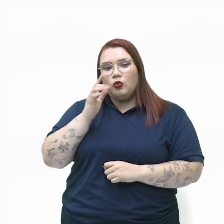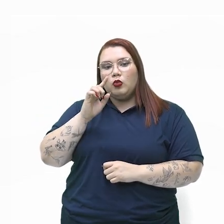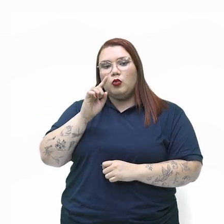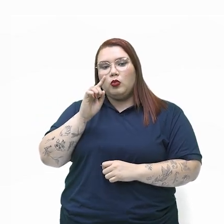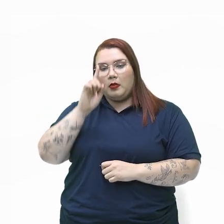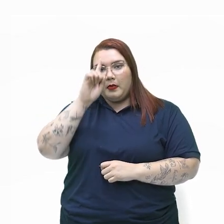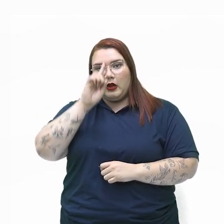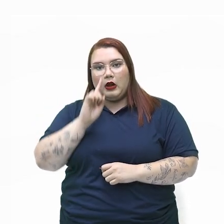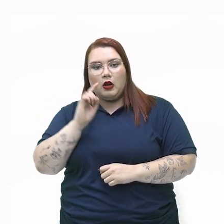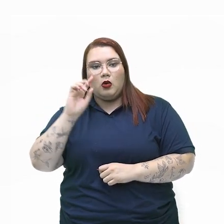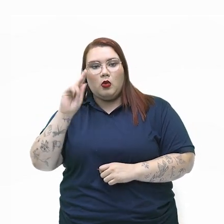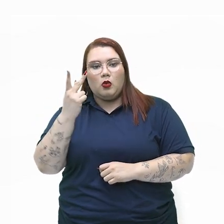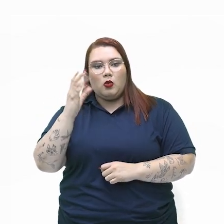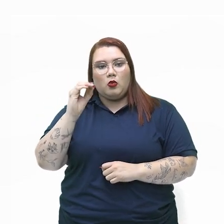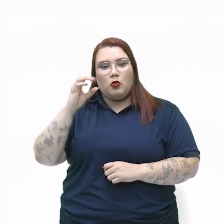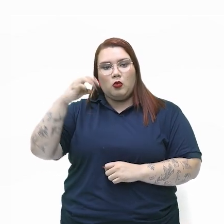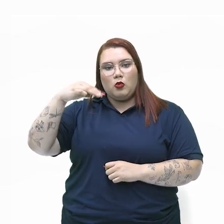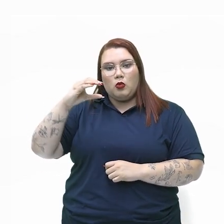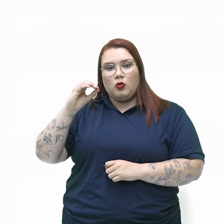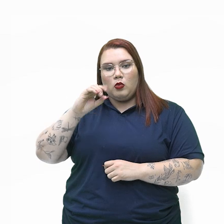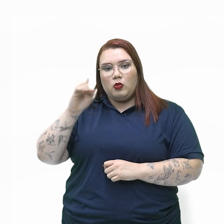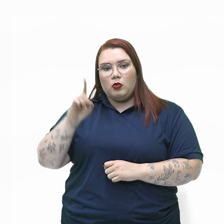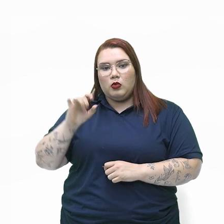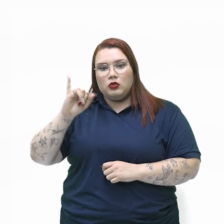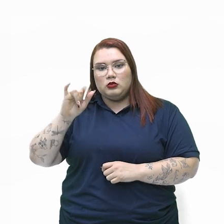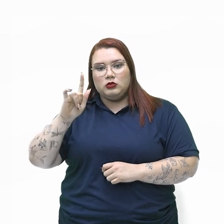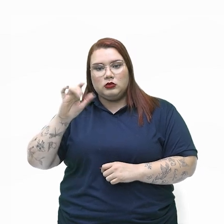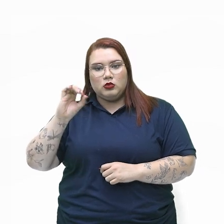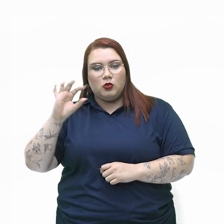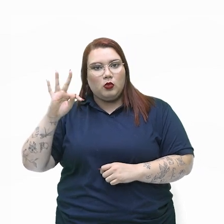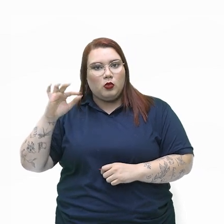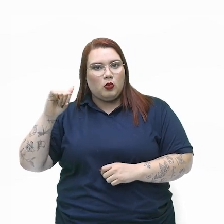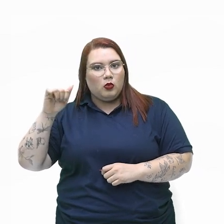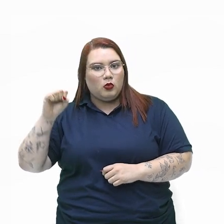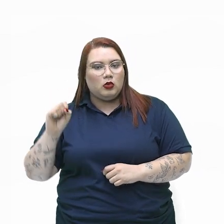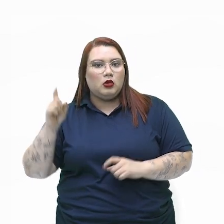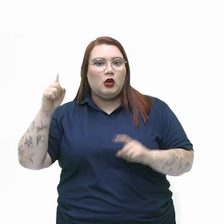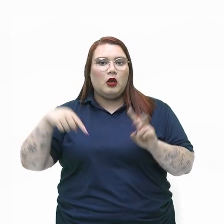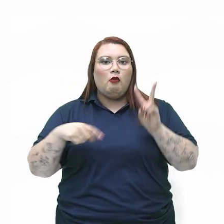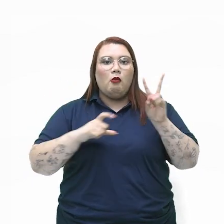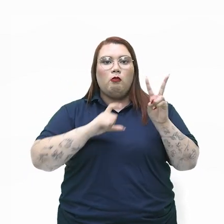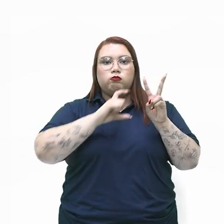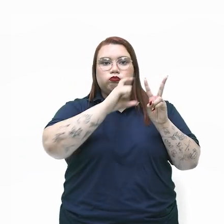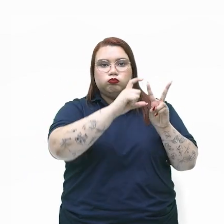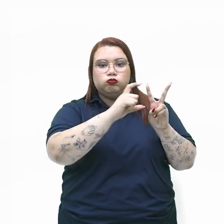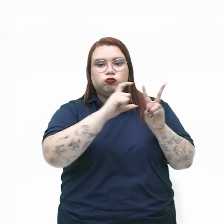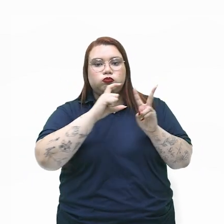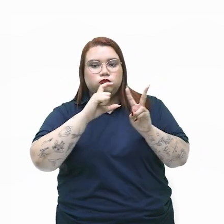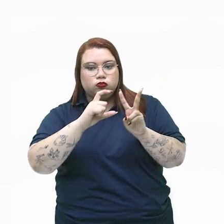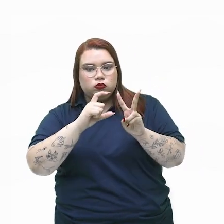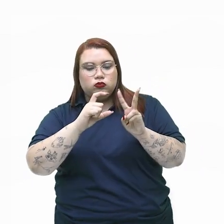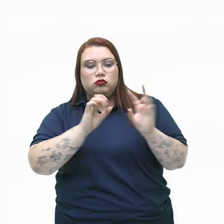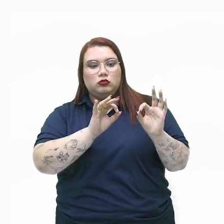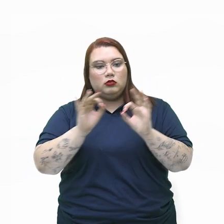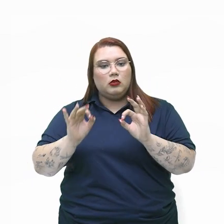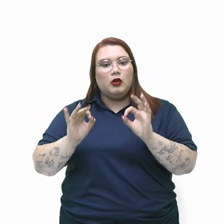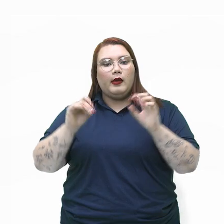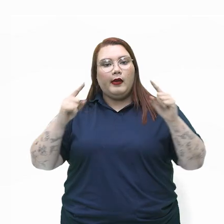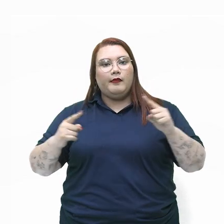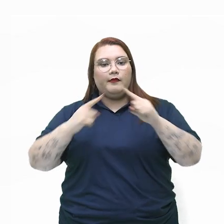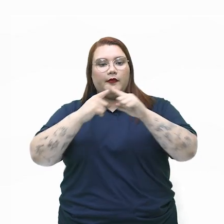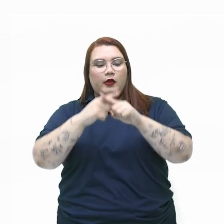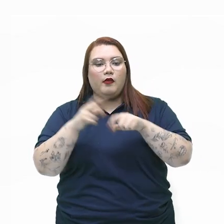amarelas homozigotas, né? Homozigotas porque é Vzão, Vzão, né? São 2 características dominantes,